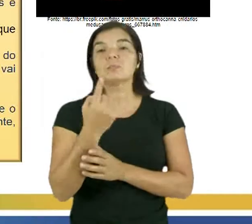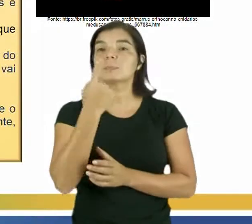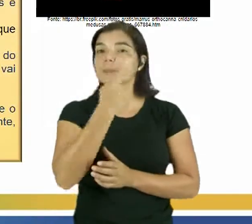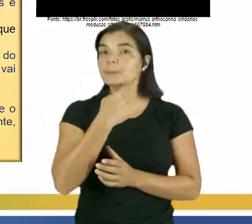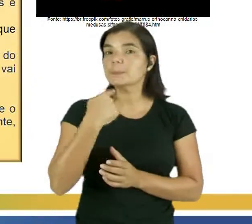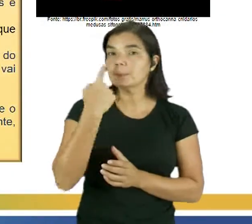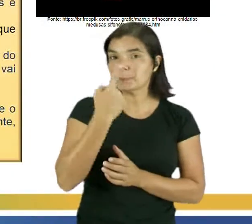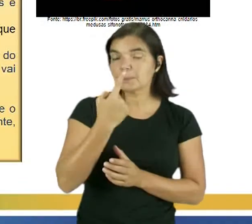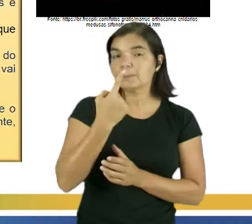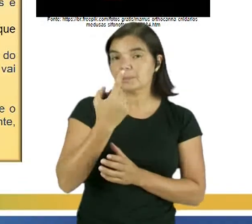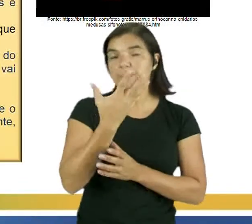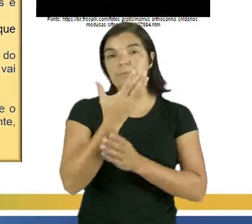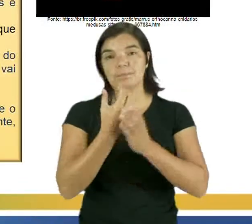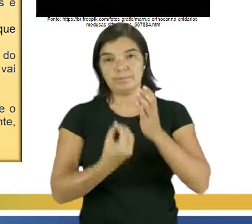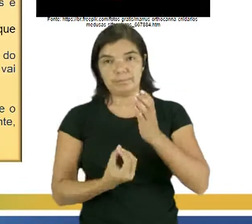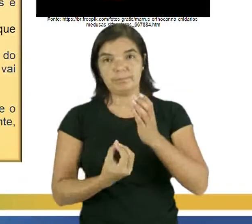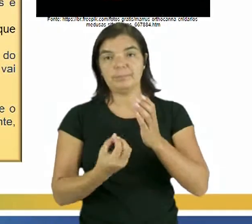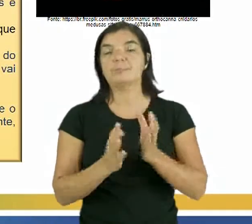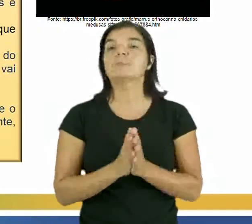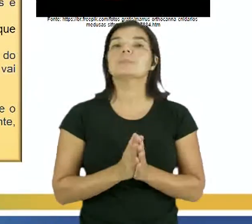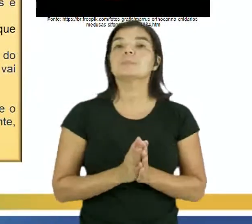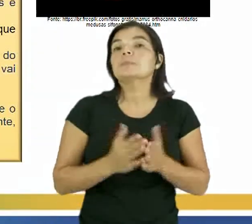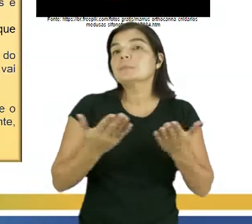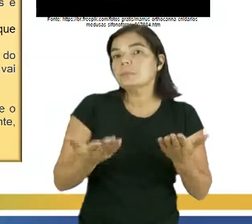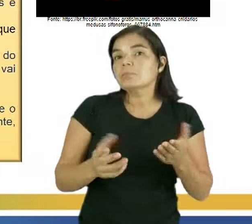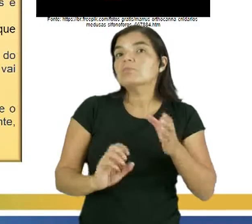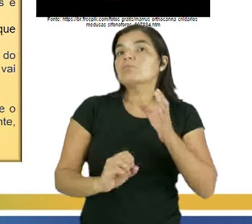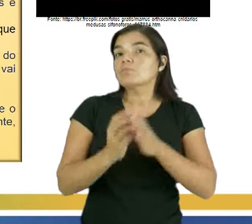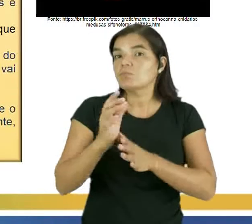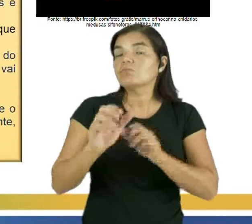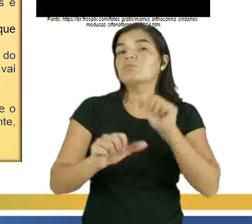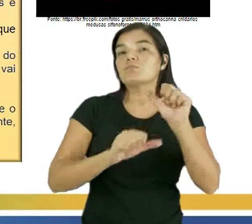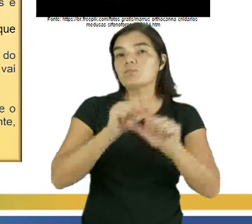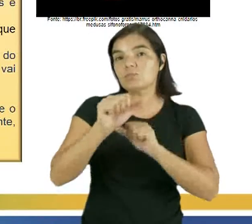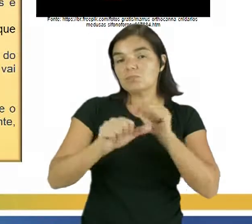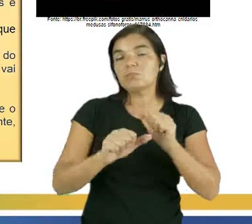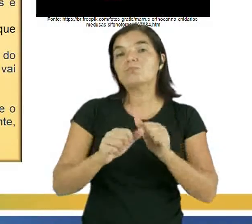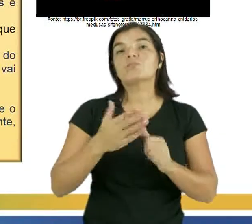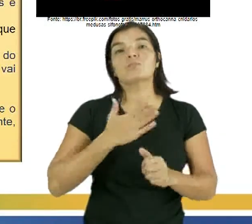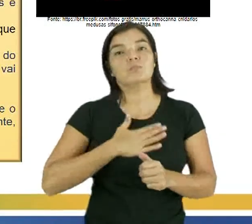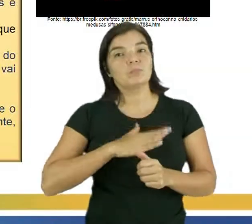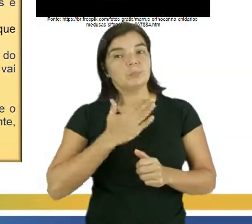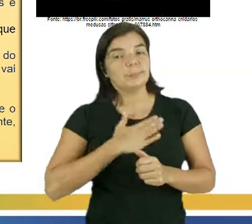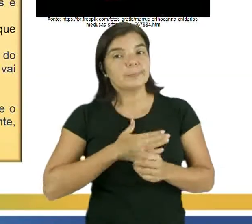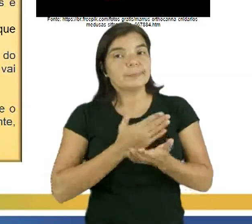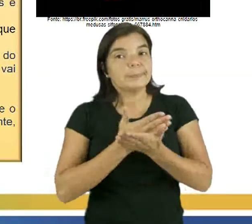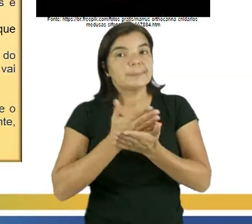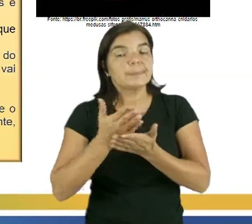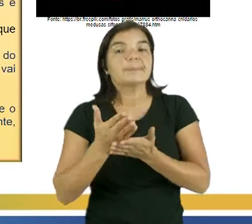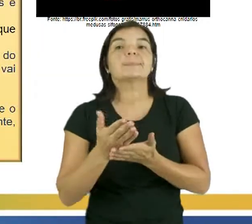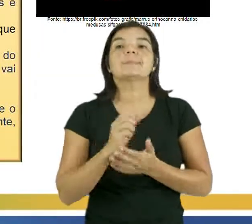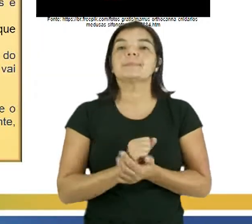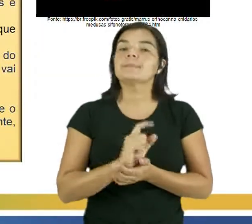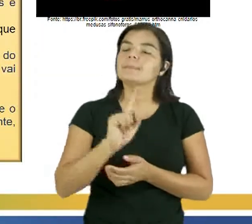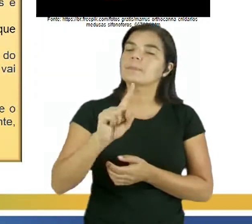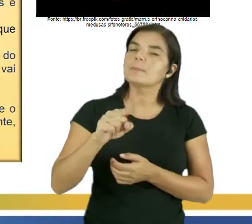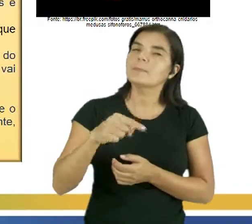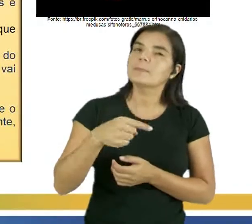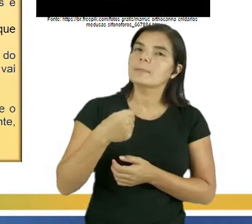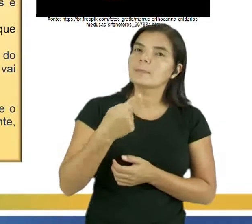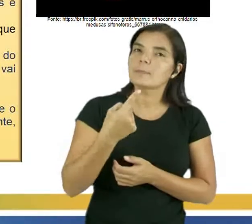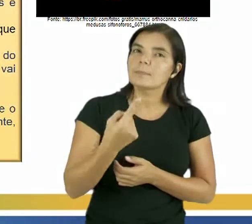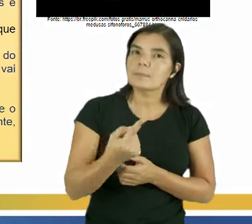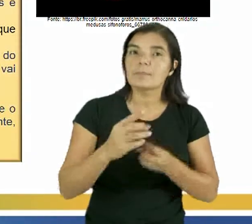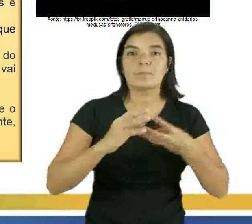forma extracelular quanto intracelular. Então ele vai sofrer uma digestão parcial para começar, tá? E depois